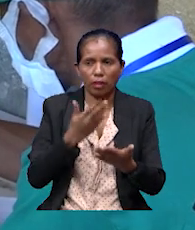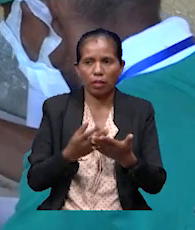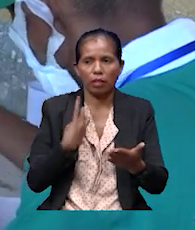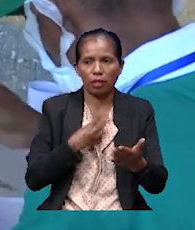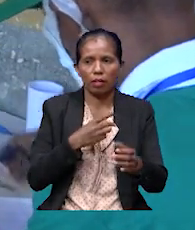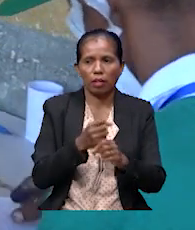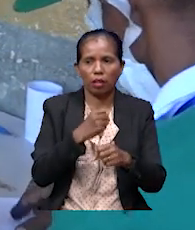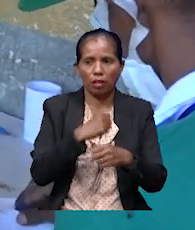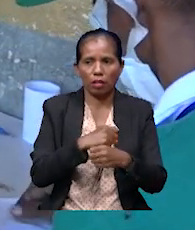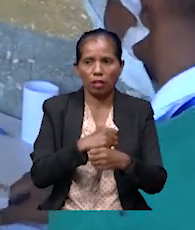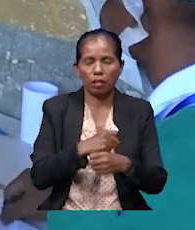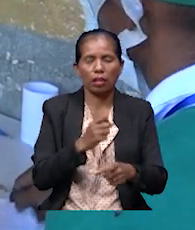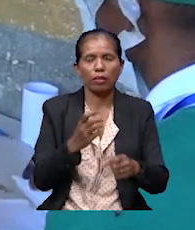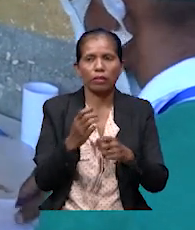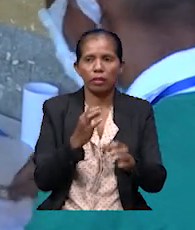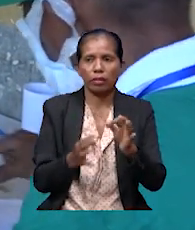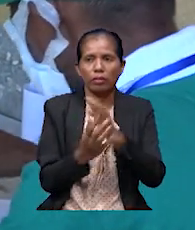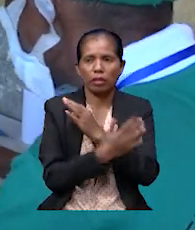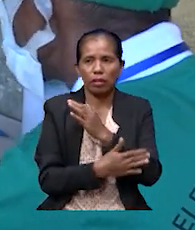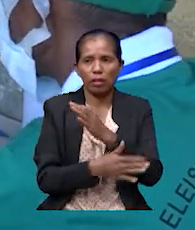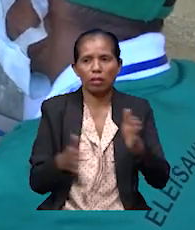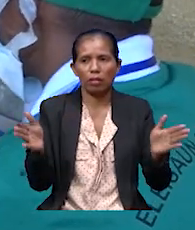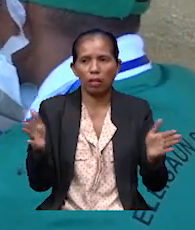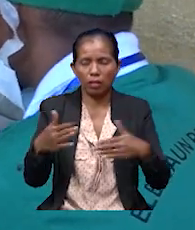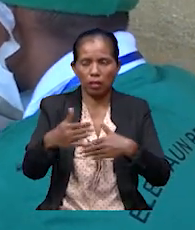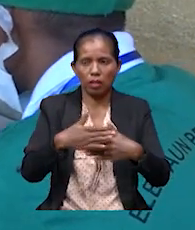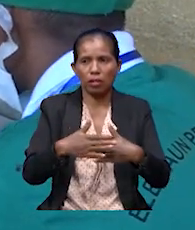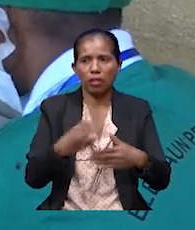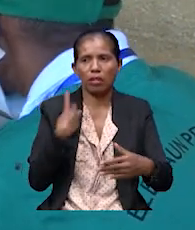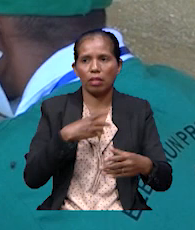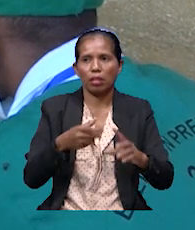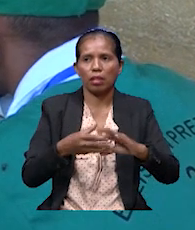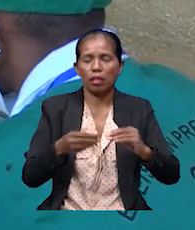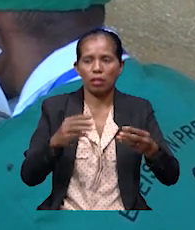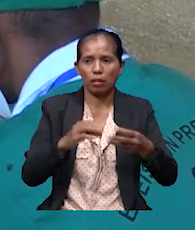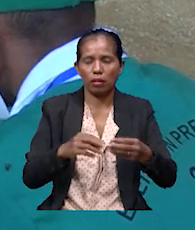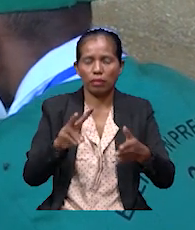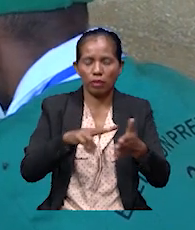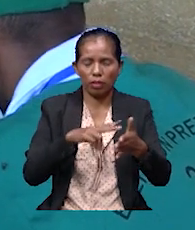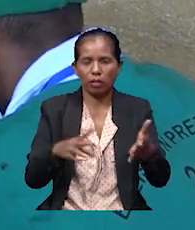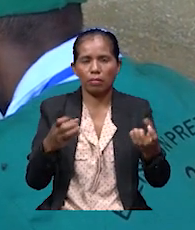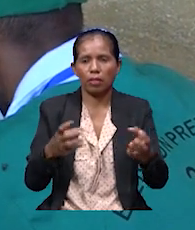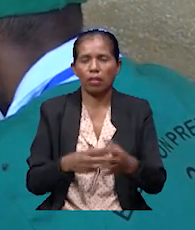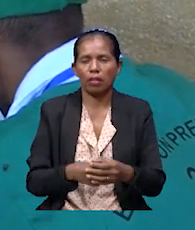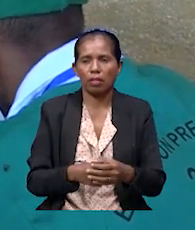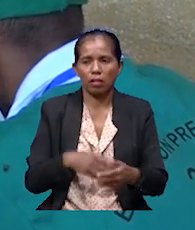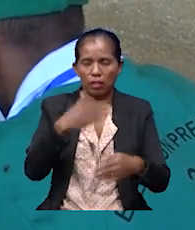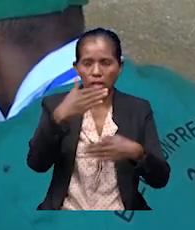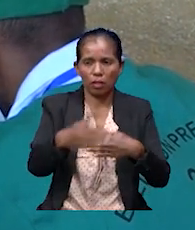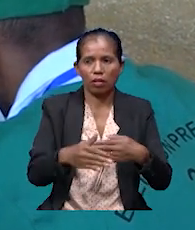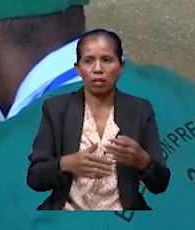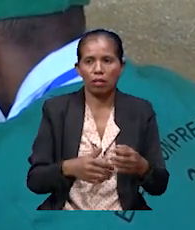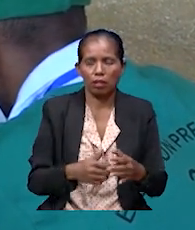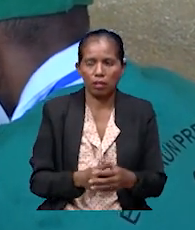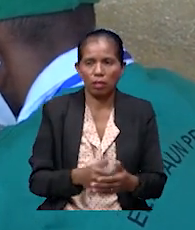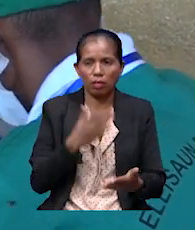halona, maski nasan ki, maski ita hitani historia ne diang kata kio violence barak, maski ita be ita hau halodong pasu progresu idane be positif